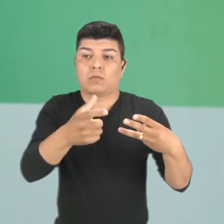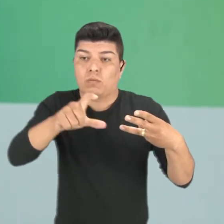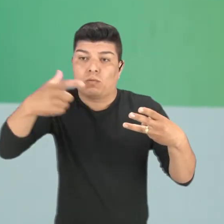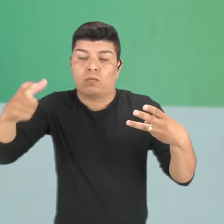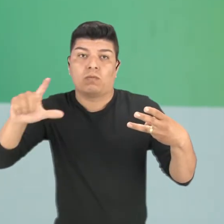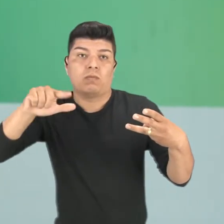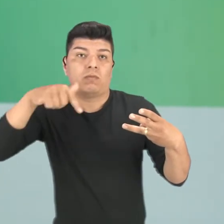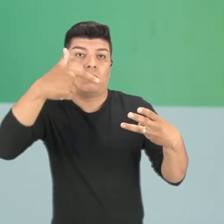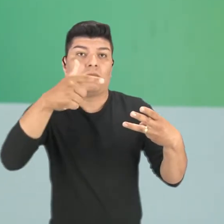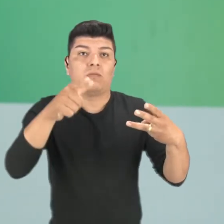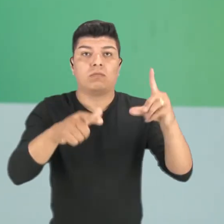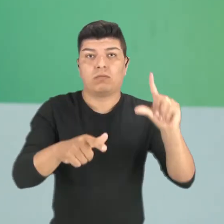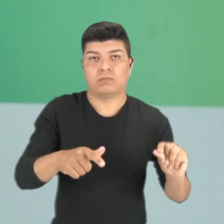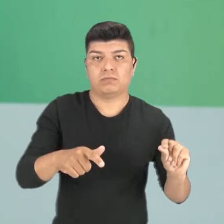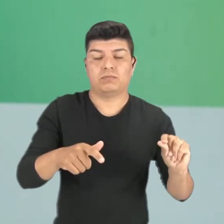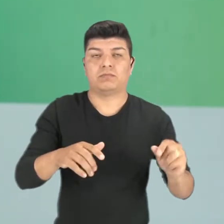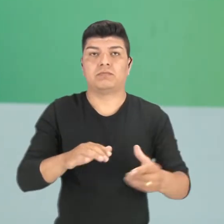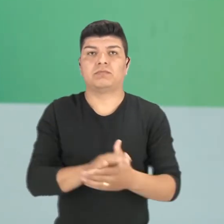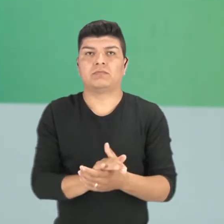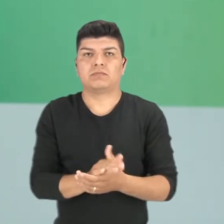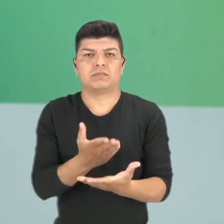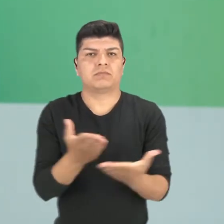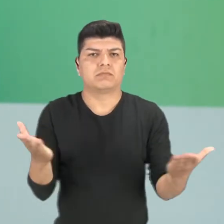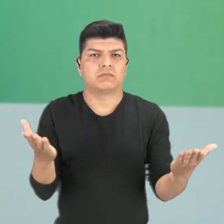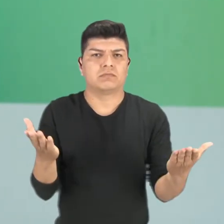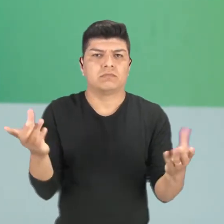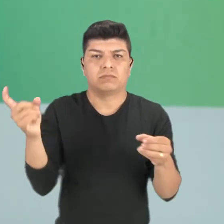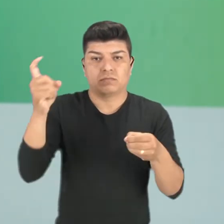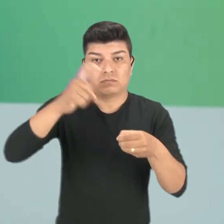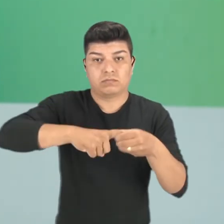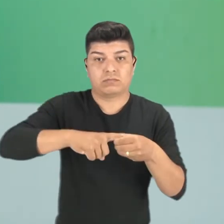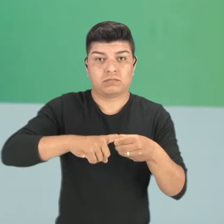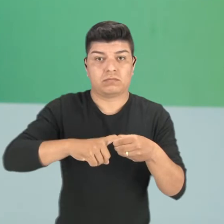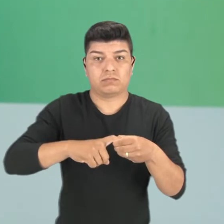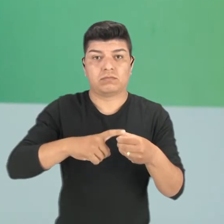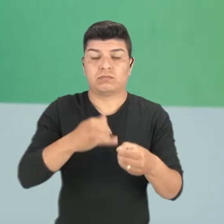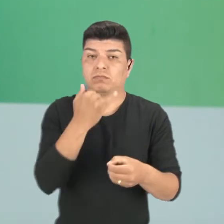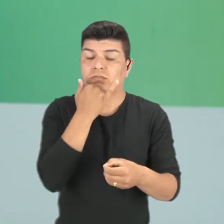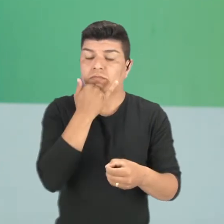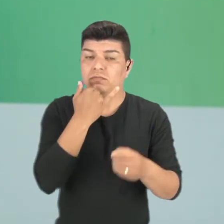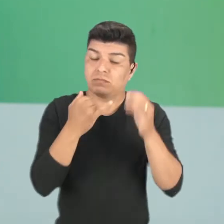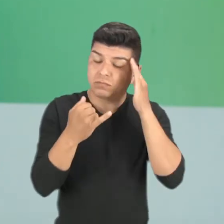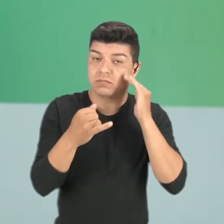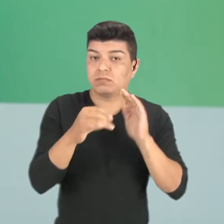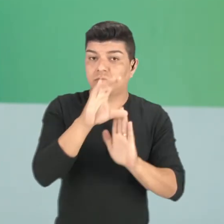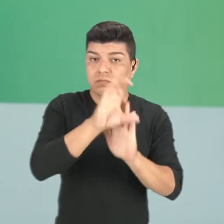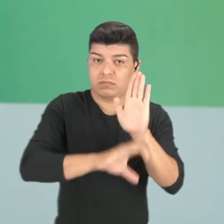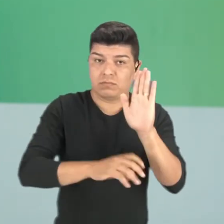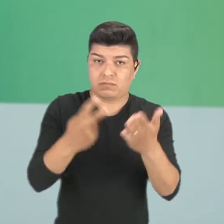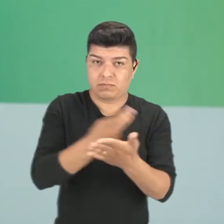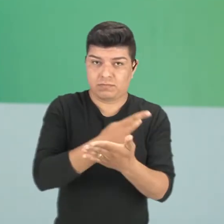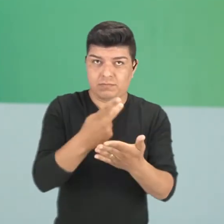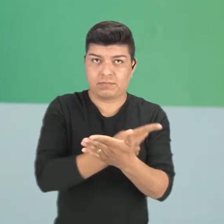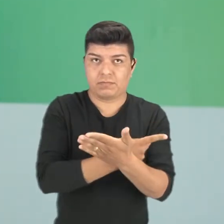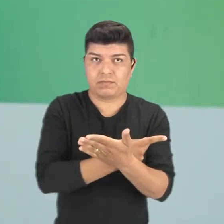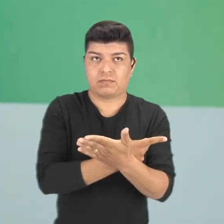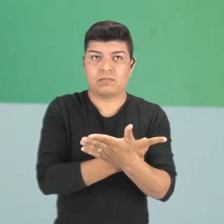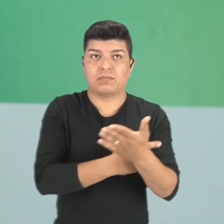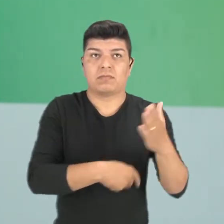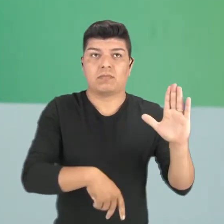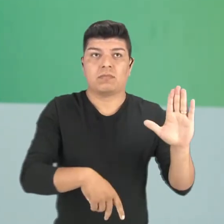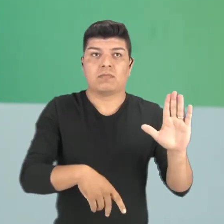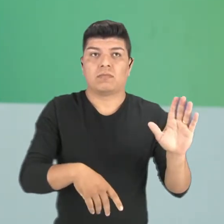a outra diminui. Gente, só voltando um pouquinho, desculpa o conceito que eu dei errôneo aqui. Na